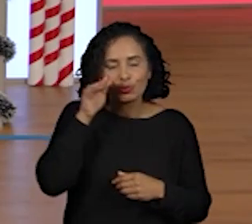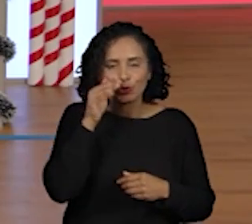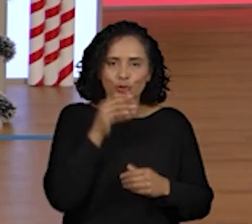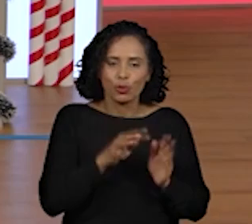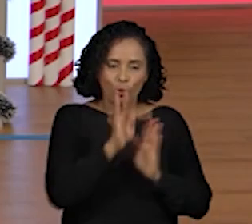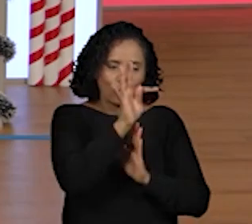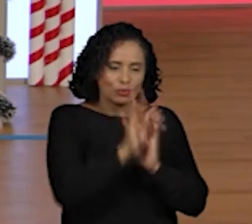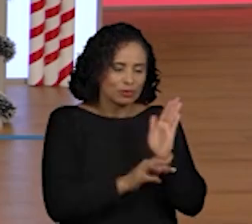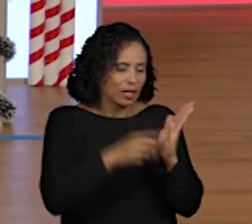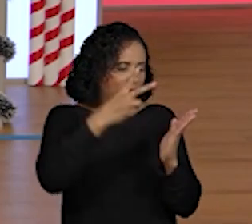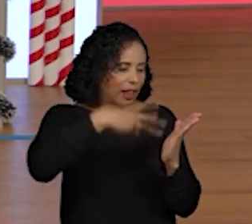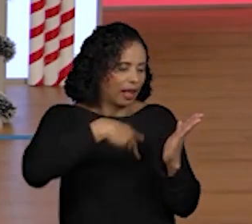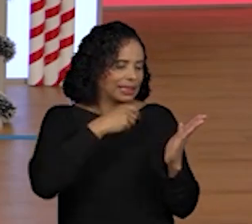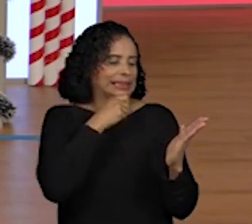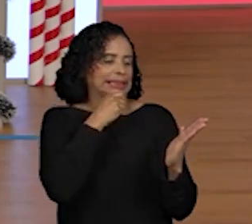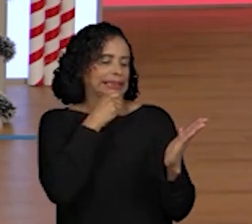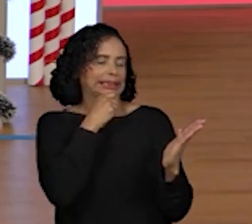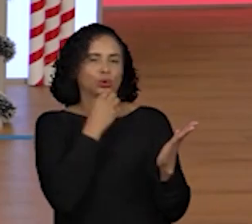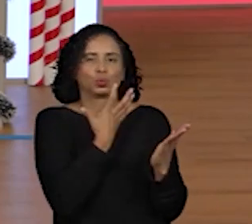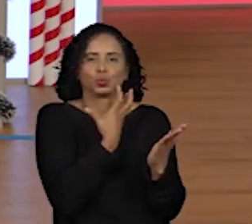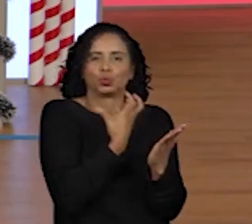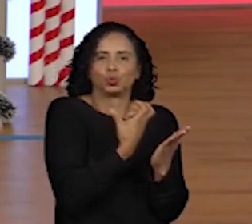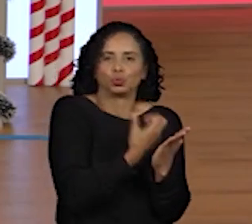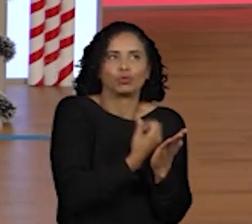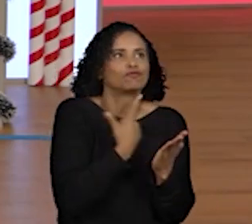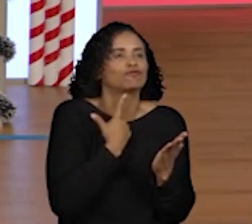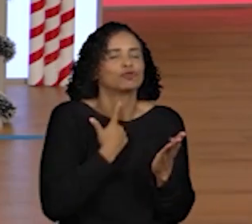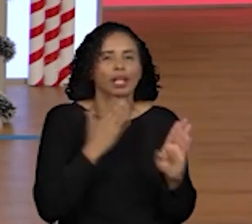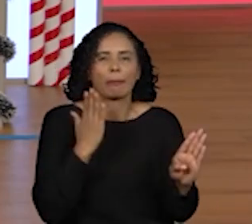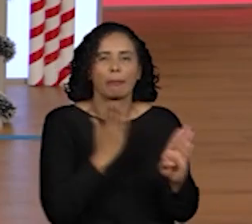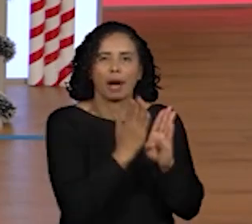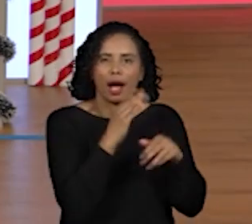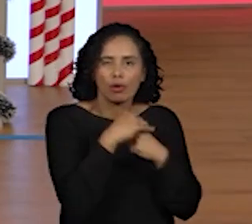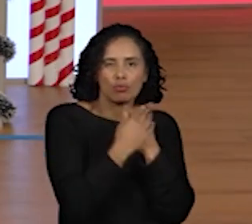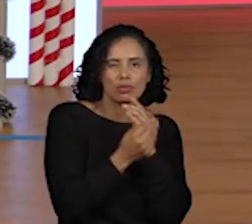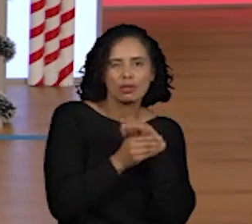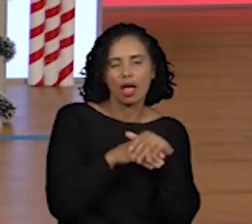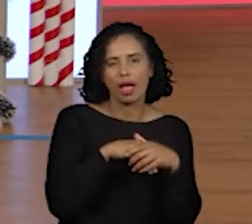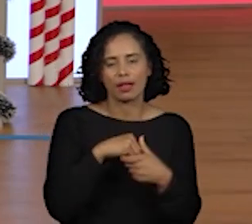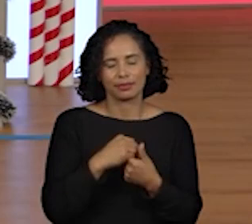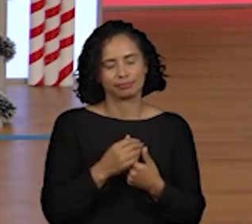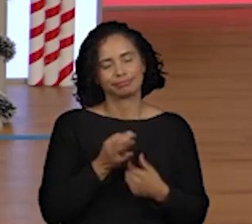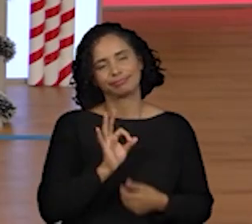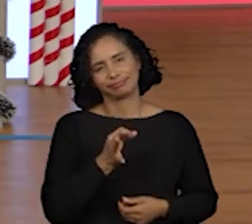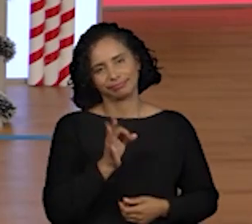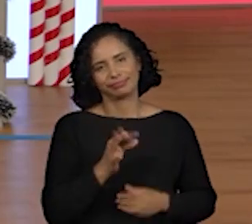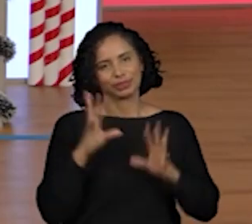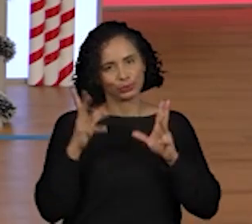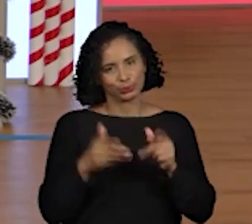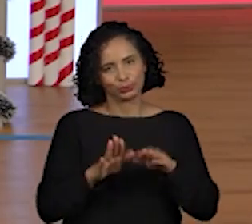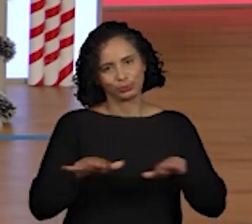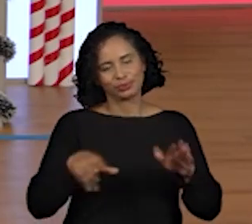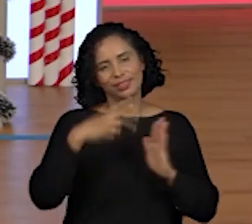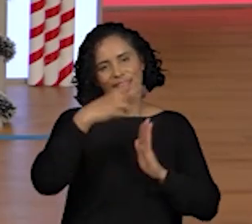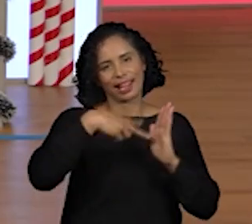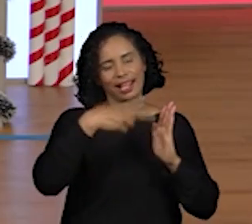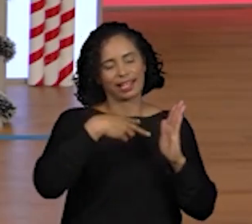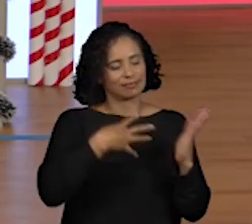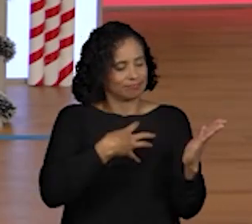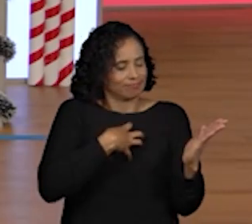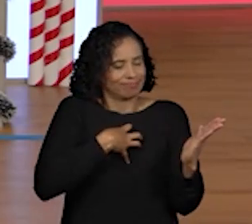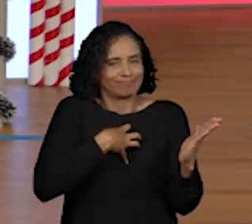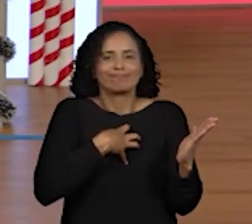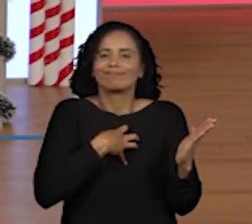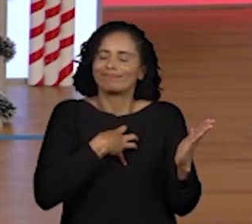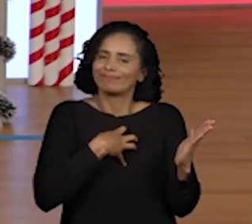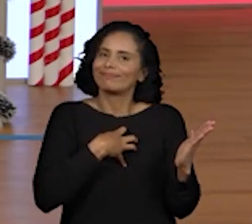texto para se dirigir ao leitor, para que fique interessante para o leitor ter sentimentos,